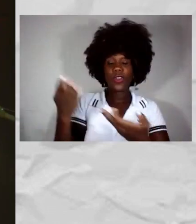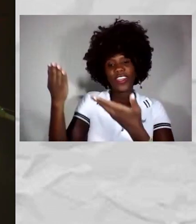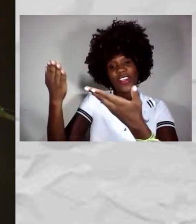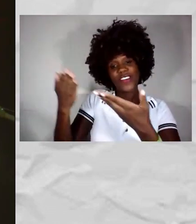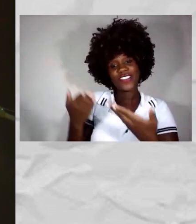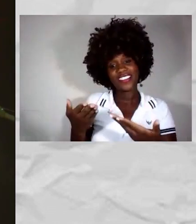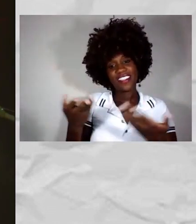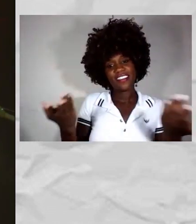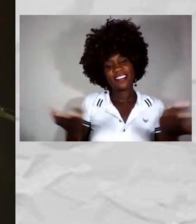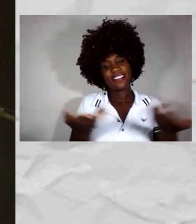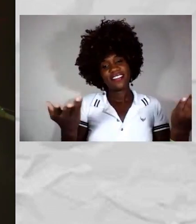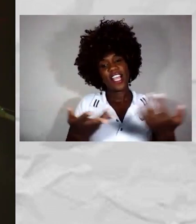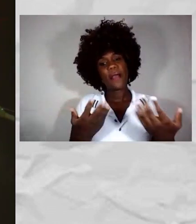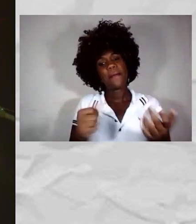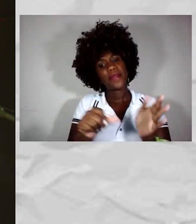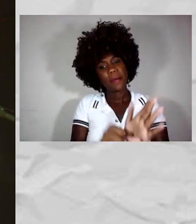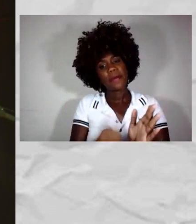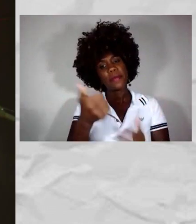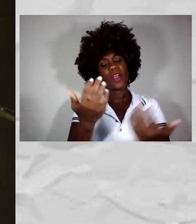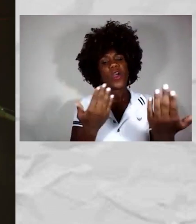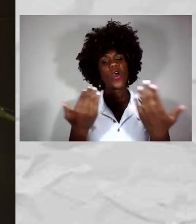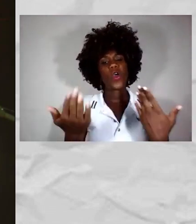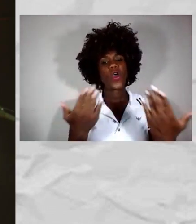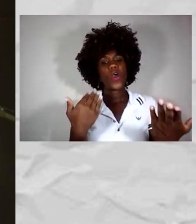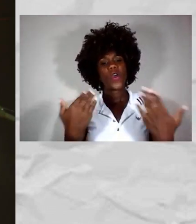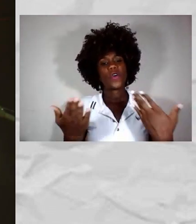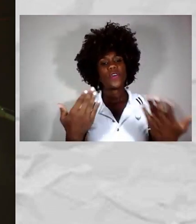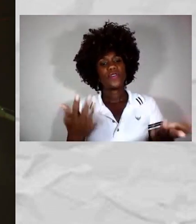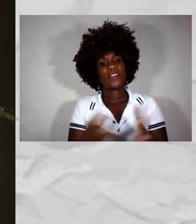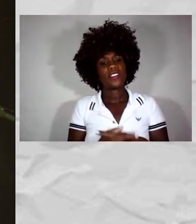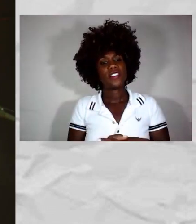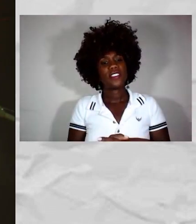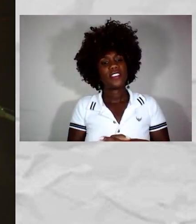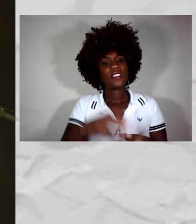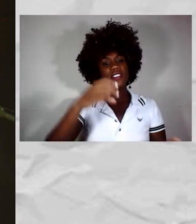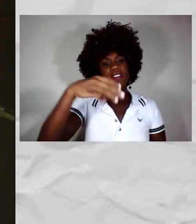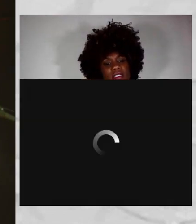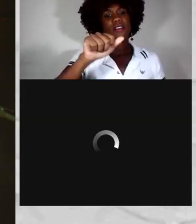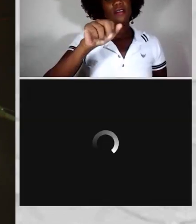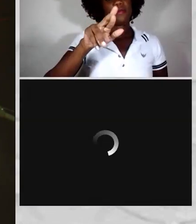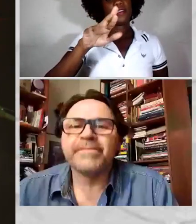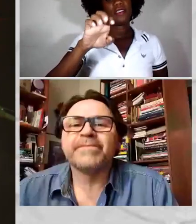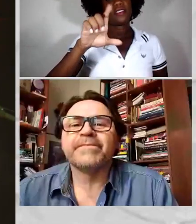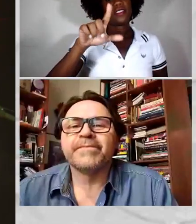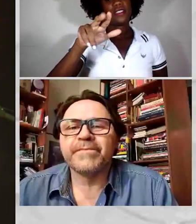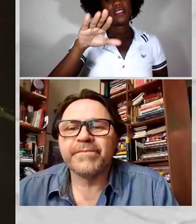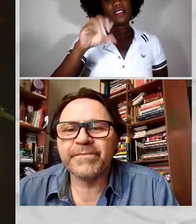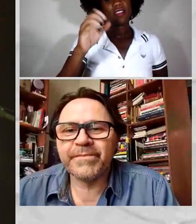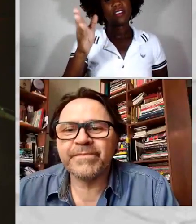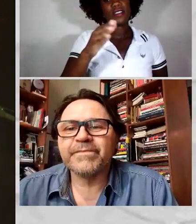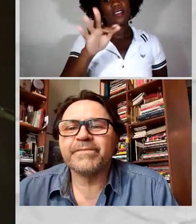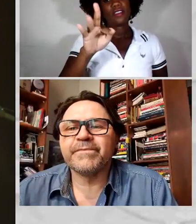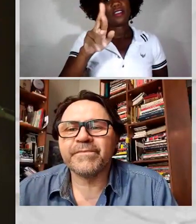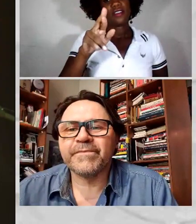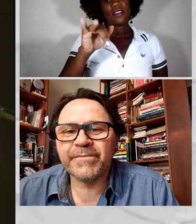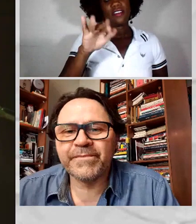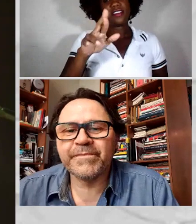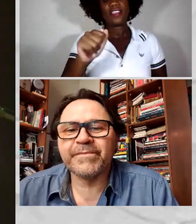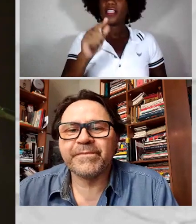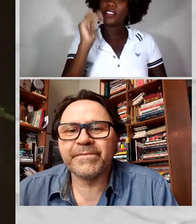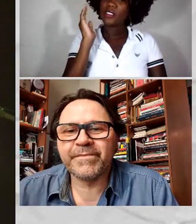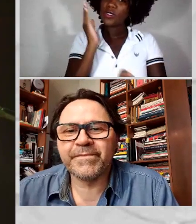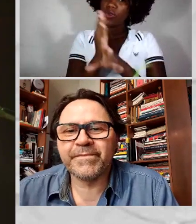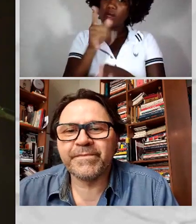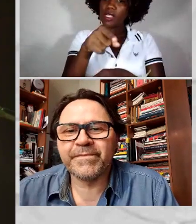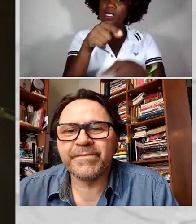aqui para a nossa primeira prosa de conversa Marcelino Freire. Chegue para cá, meu irmão. Descobri essa semana